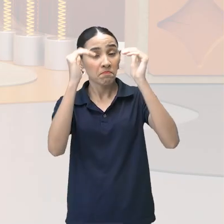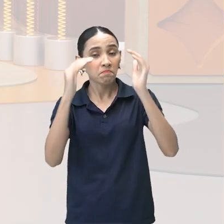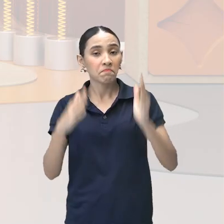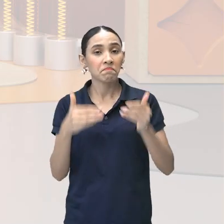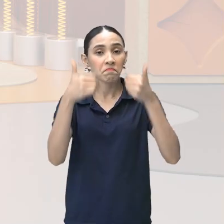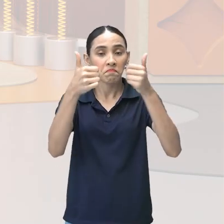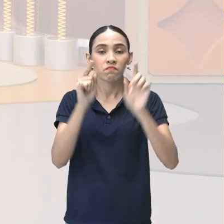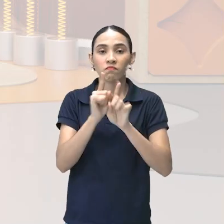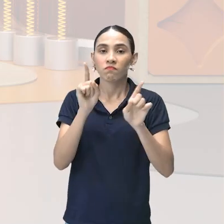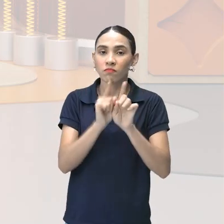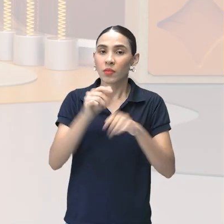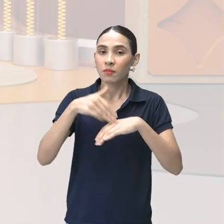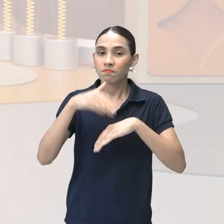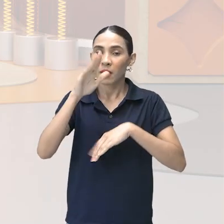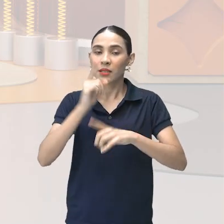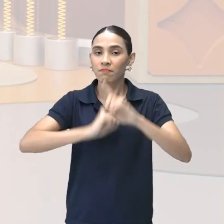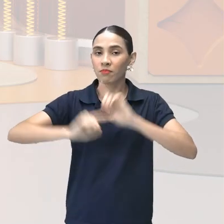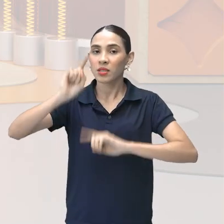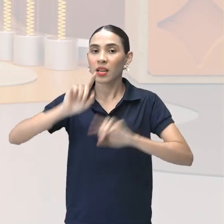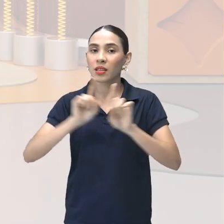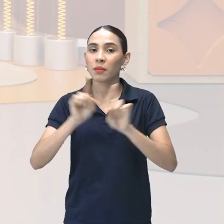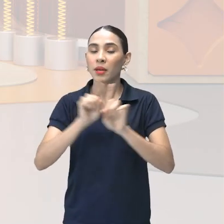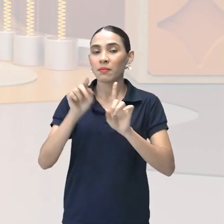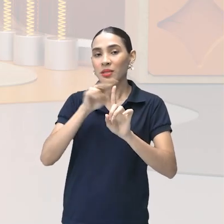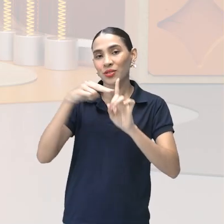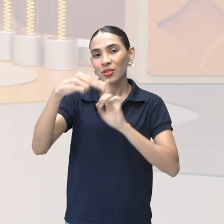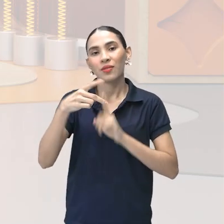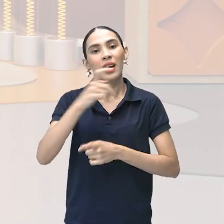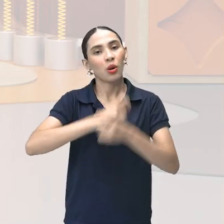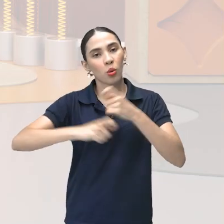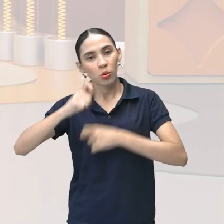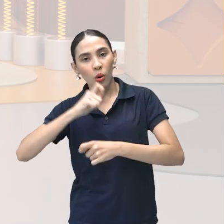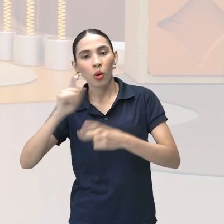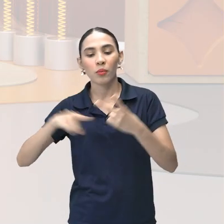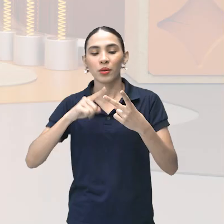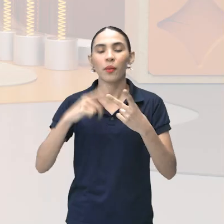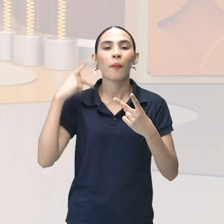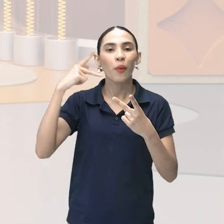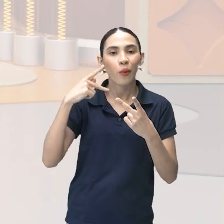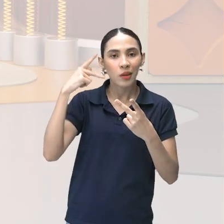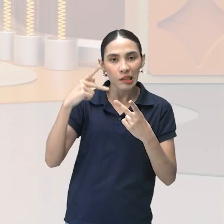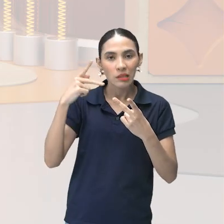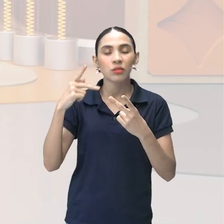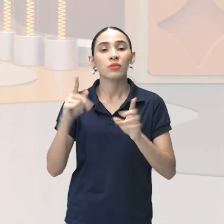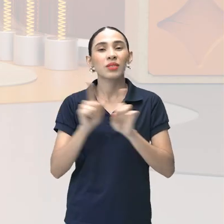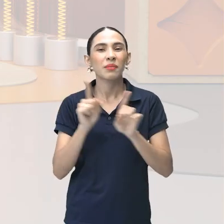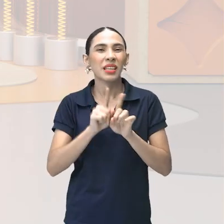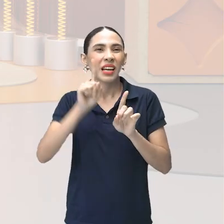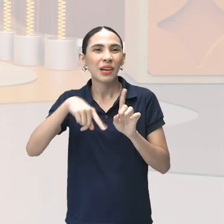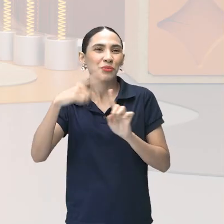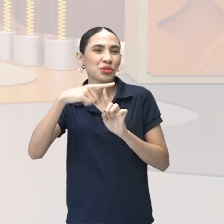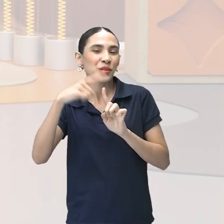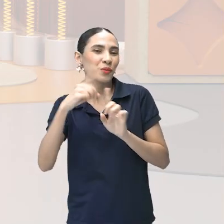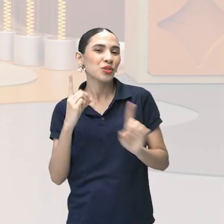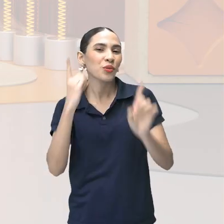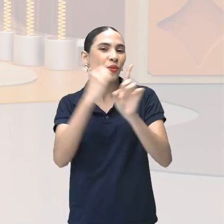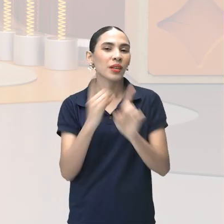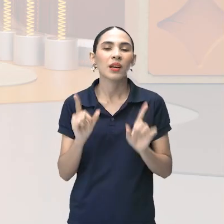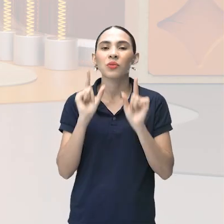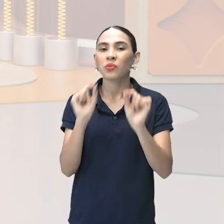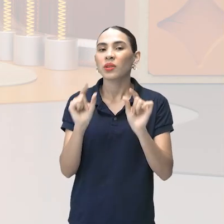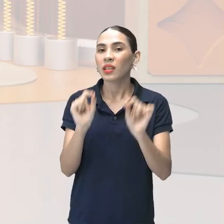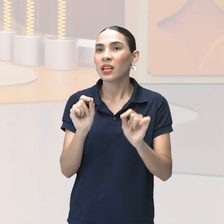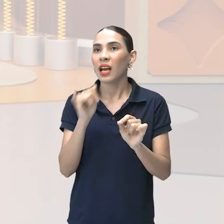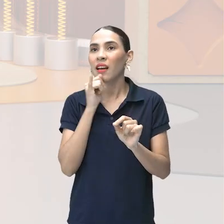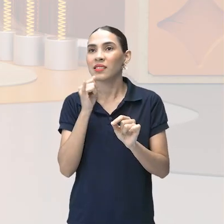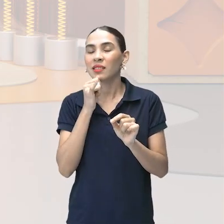civilizado, como mais avançado do ponto de vista econômico, do ponto de vista político. É uma forma que eles encontraram